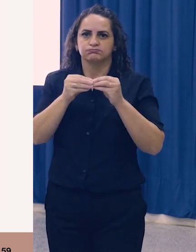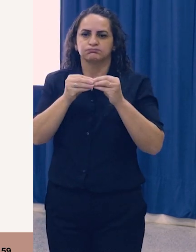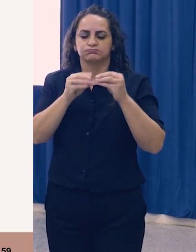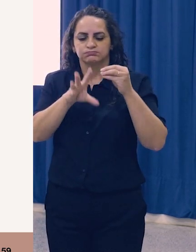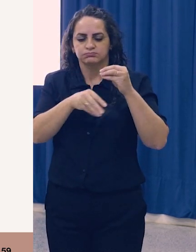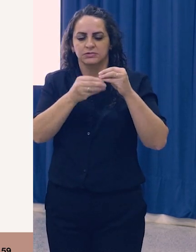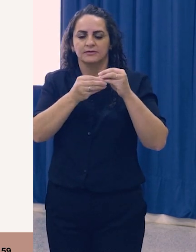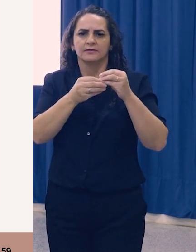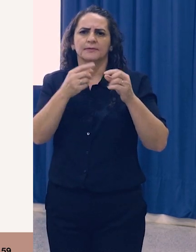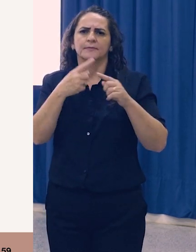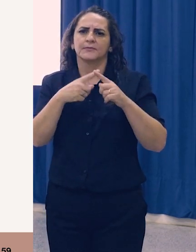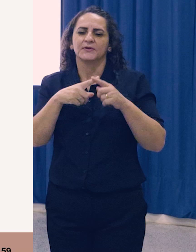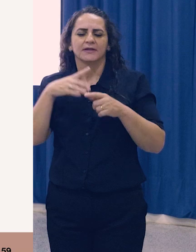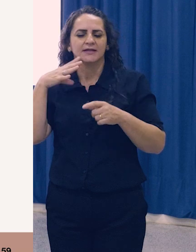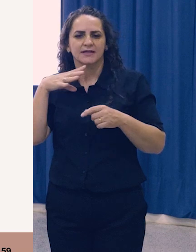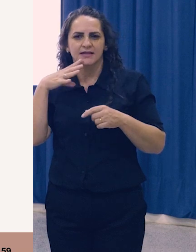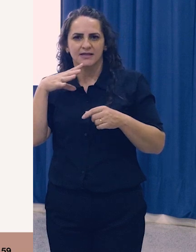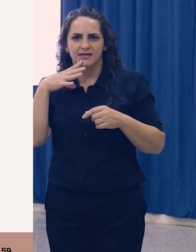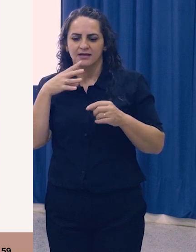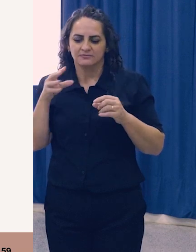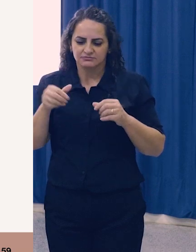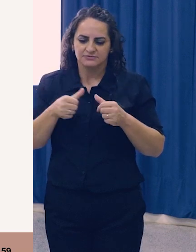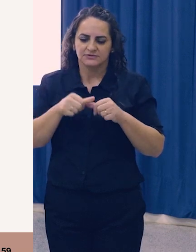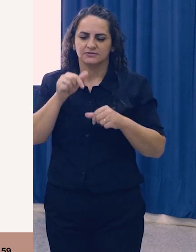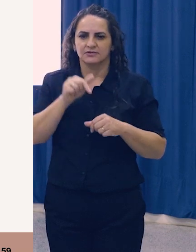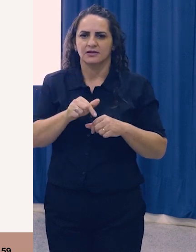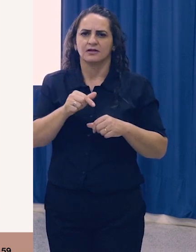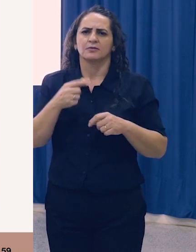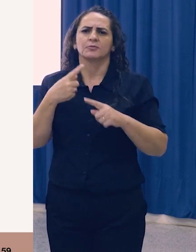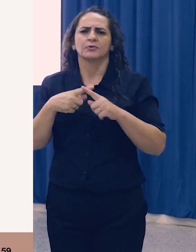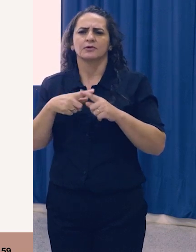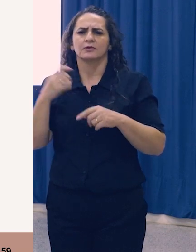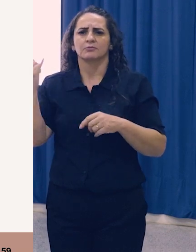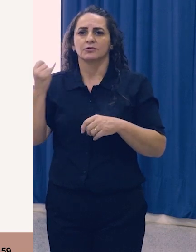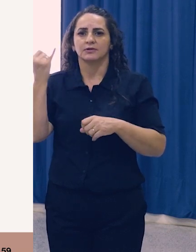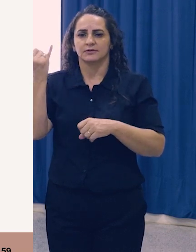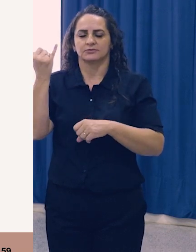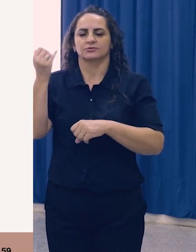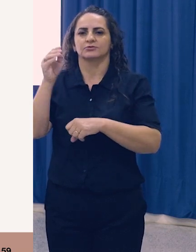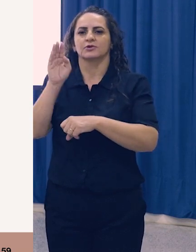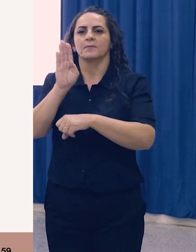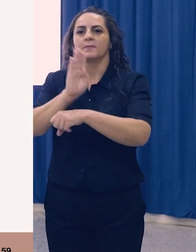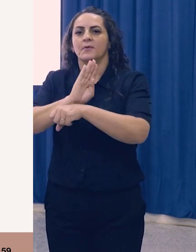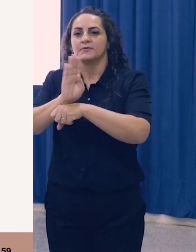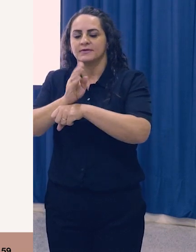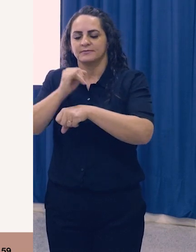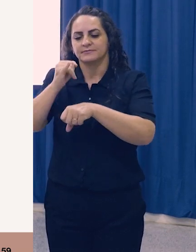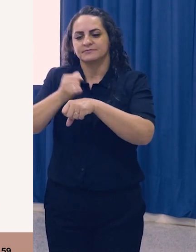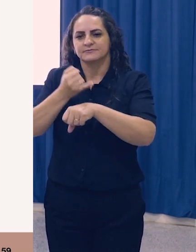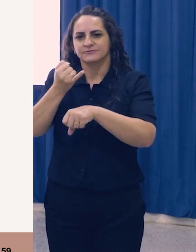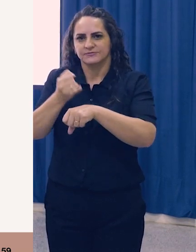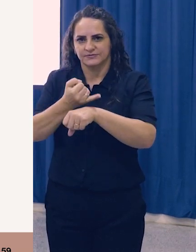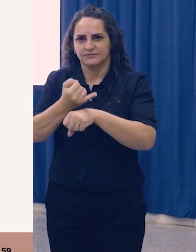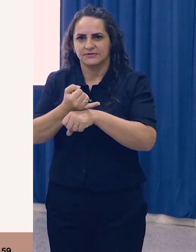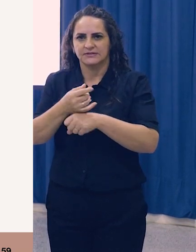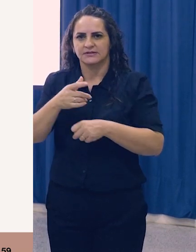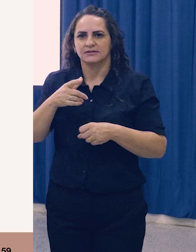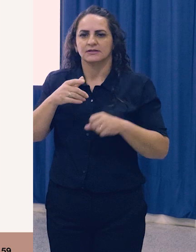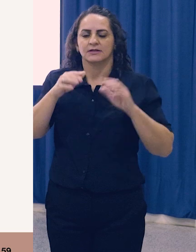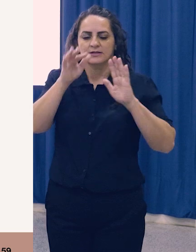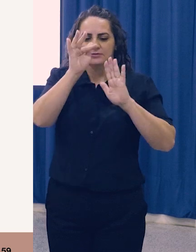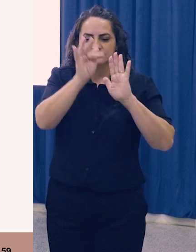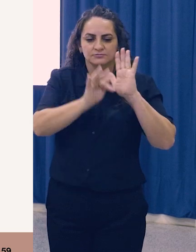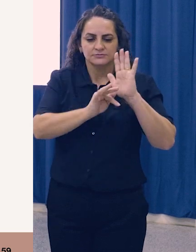fazer parte dessa estreia, o quão importante era isso para o cinema de Joinville, enfim. É um texto, tem imagens também da